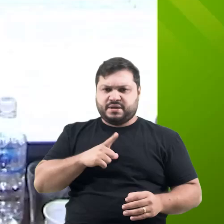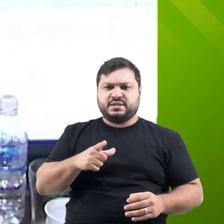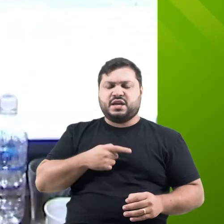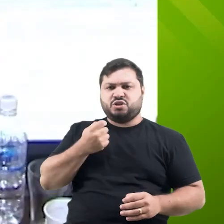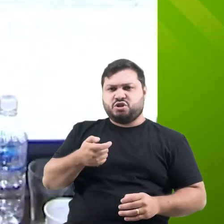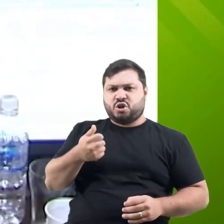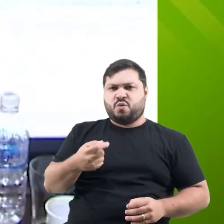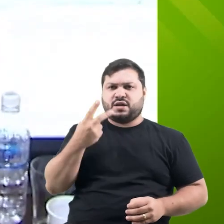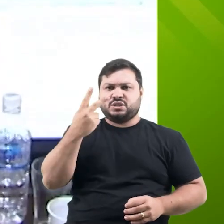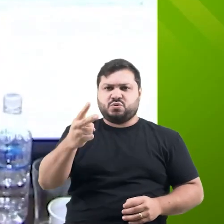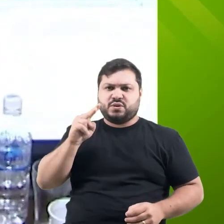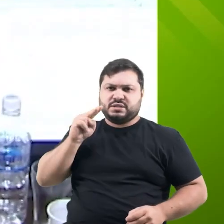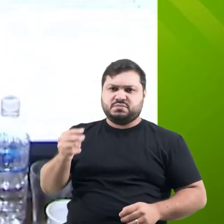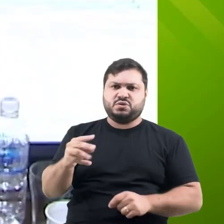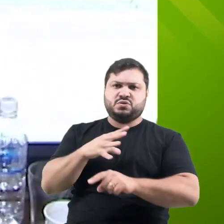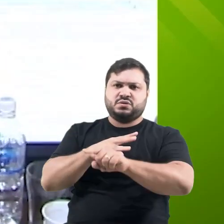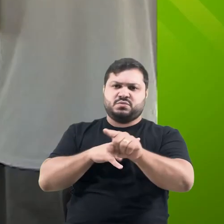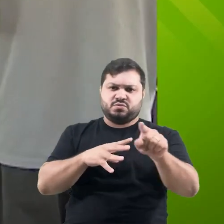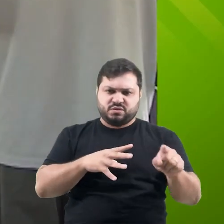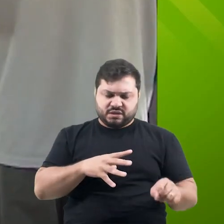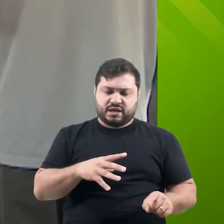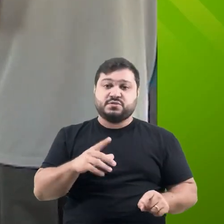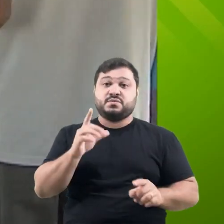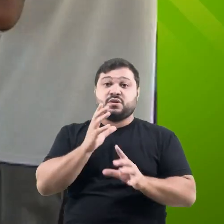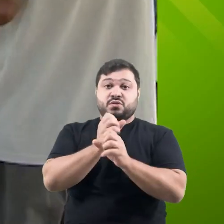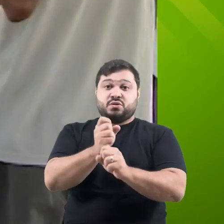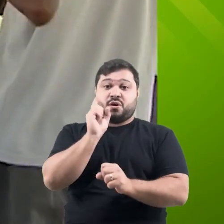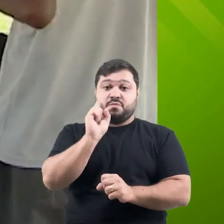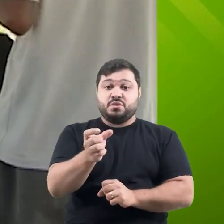em quase 2.000 municípios. São